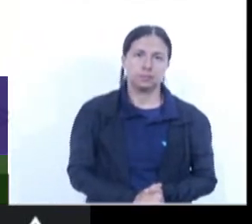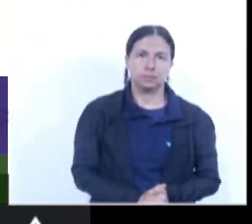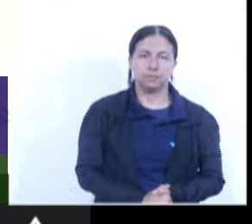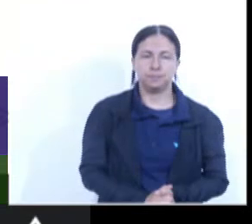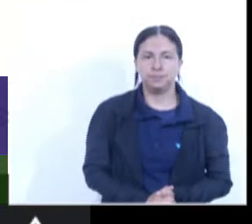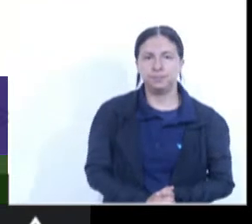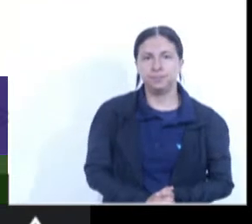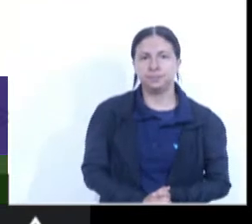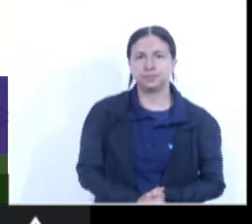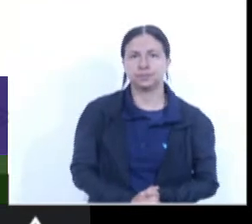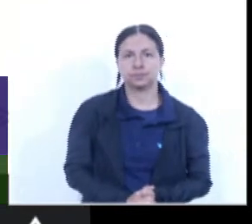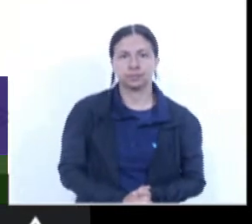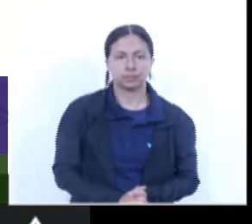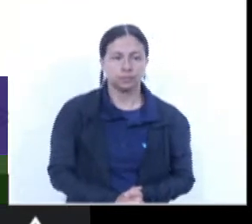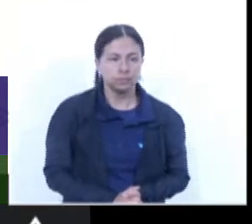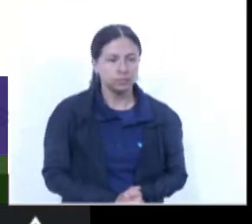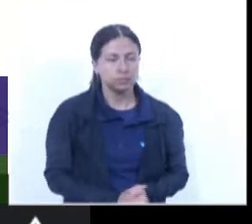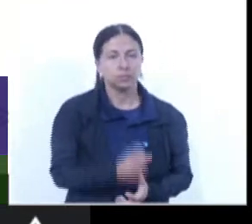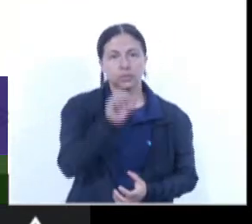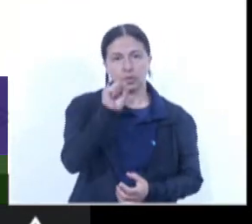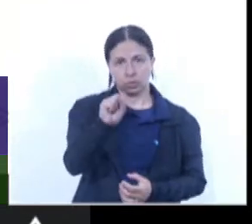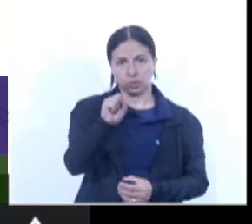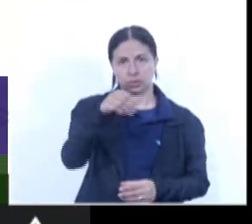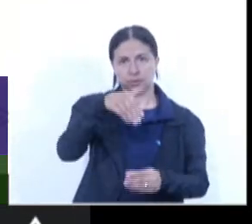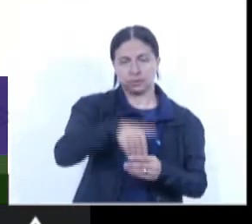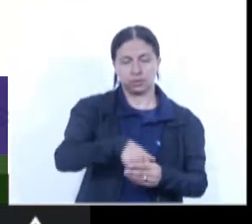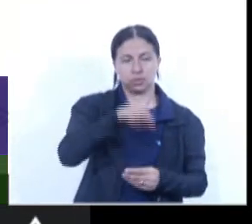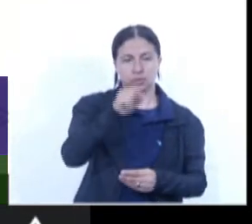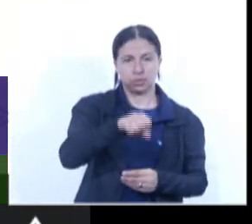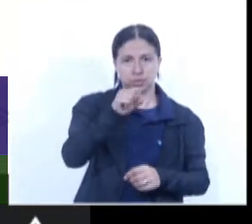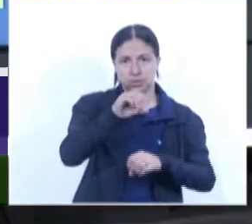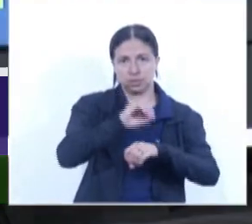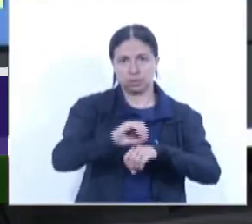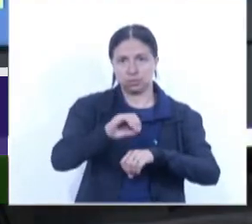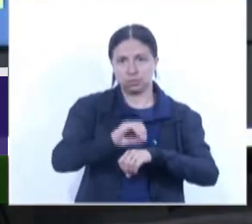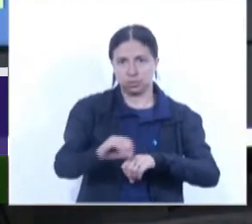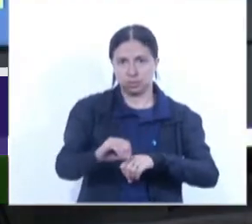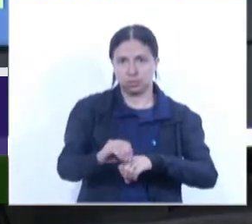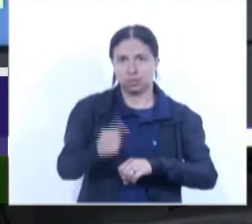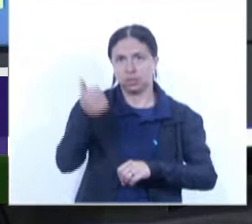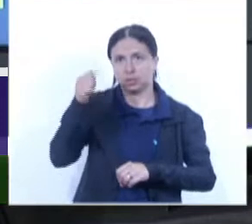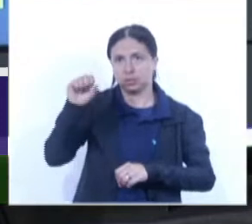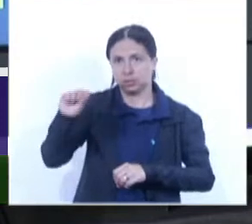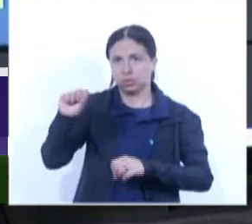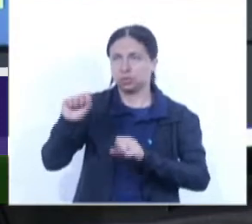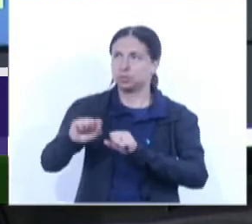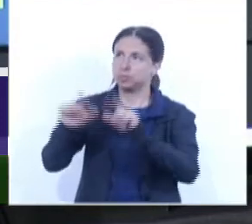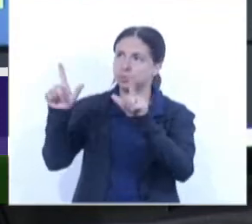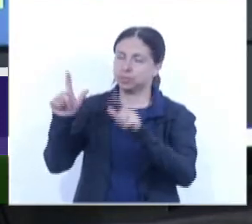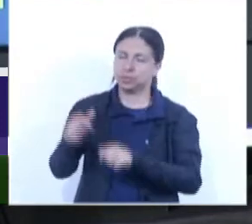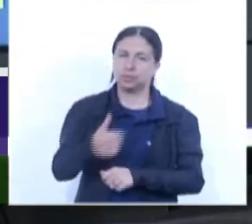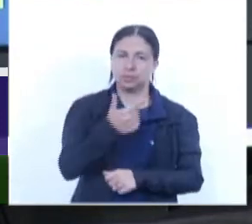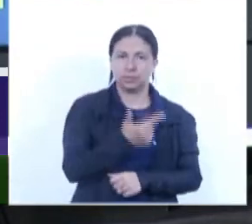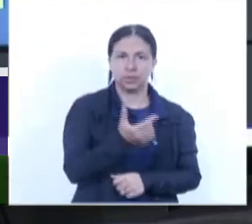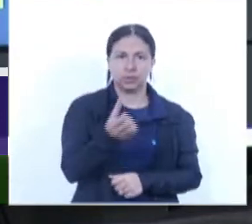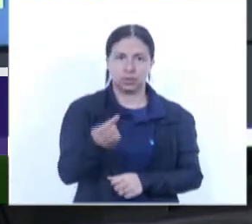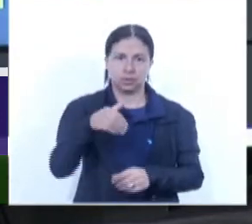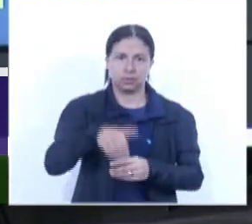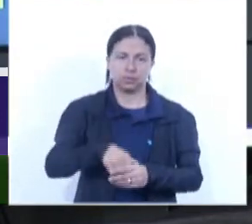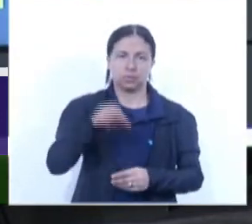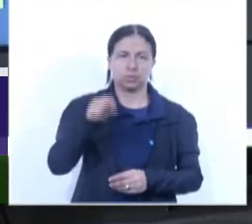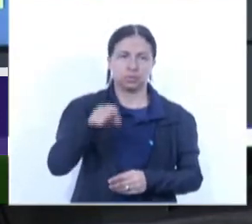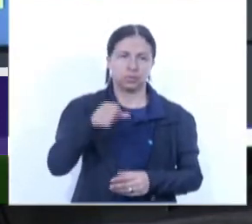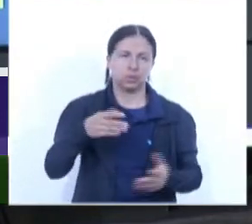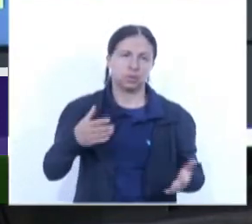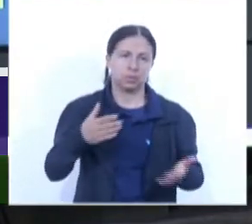oito votos favoráveis online 18 painel 26 votos favoráveis